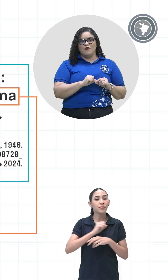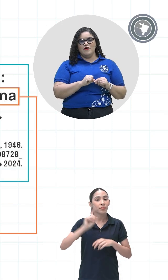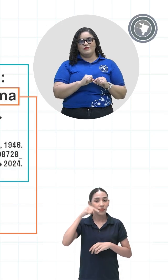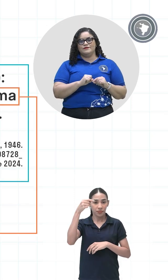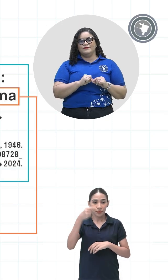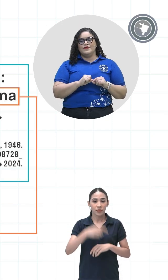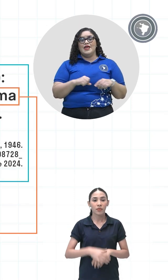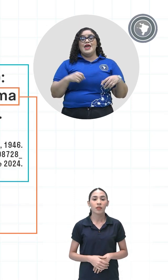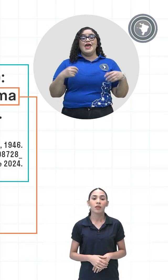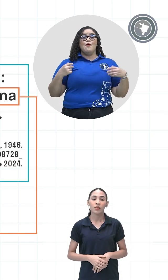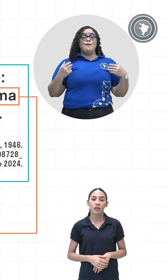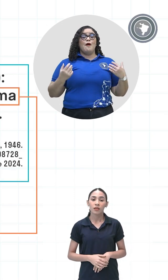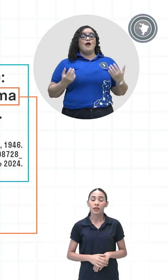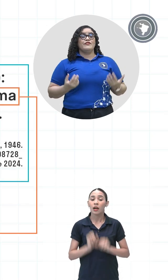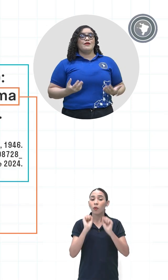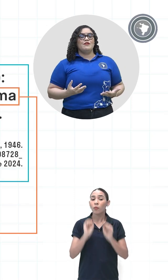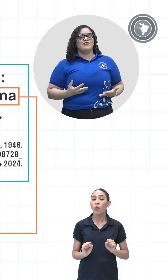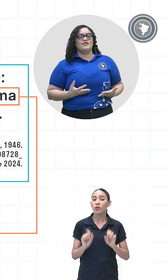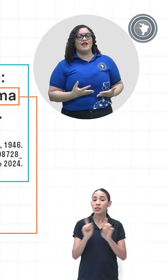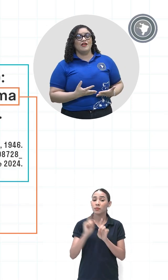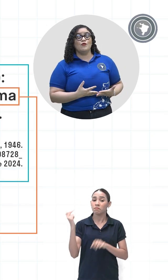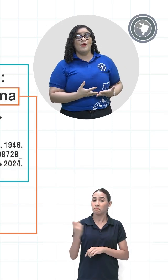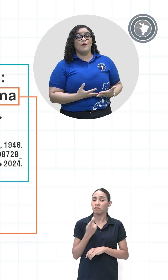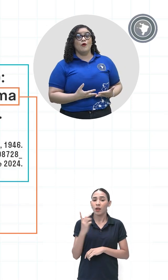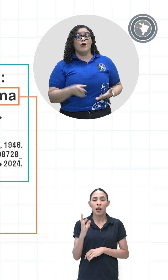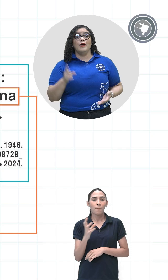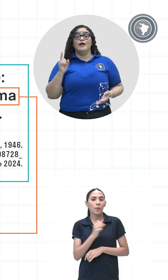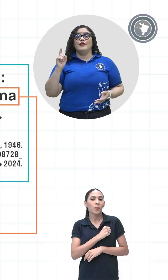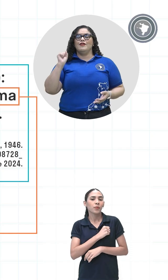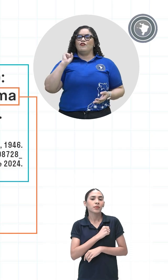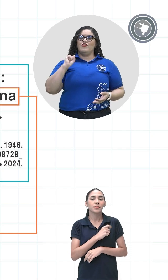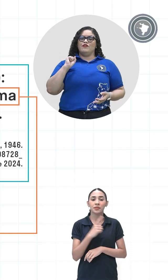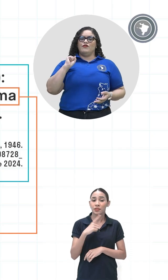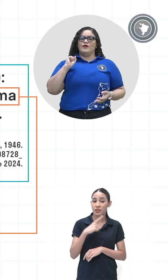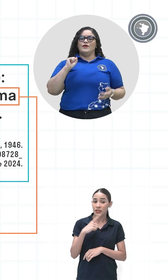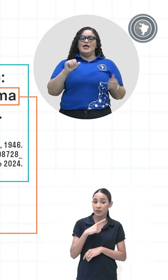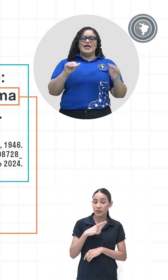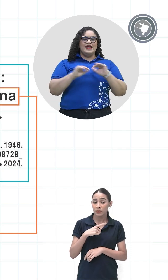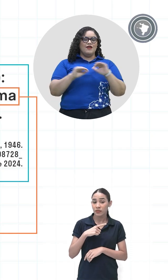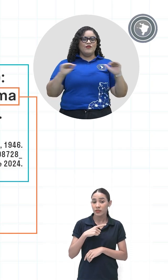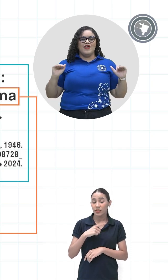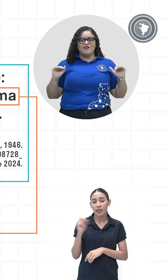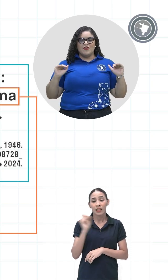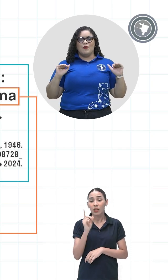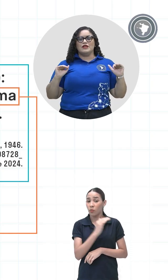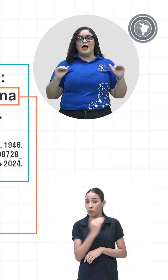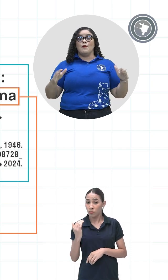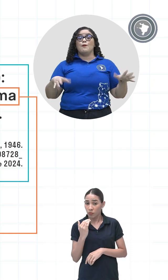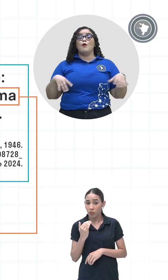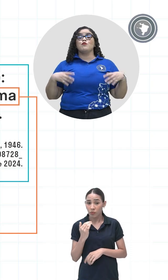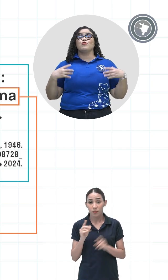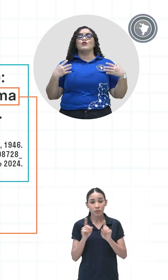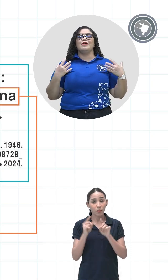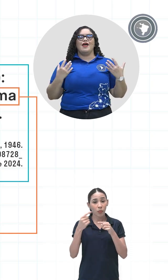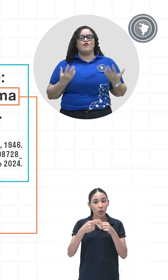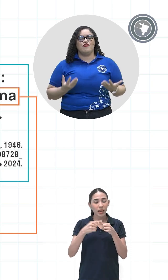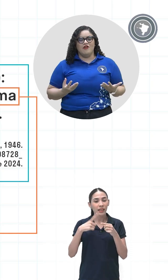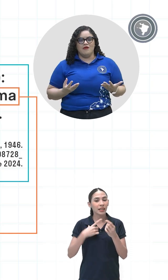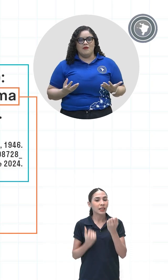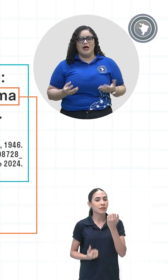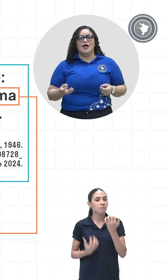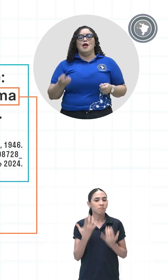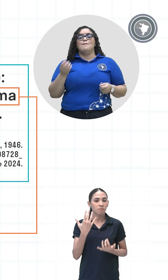por favor. Eu possa me dizer do amor que tive, que não seja imortal, posto que